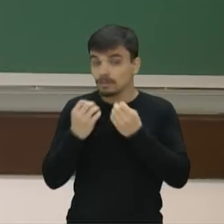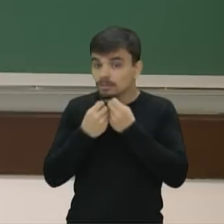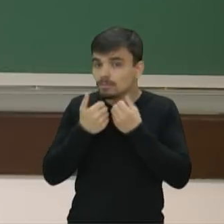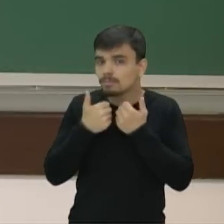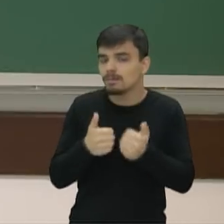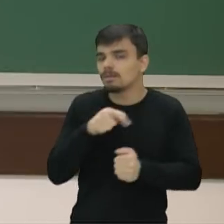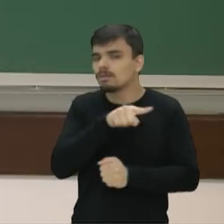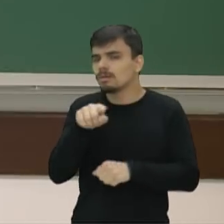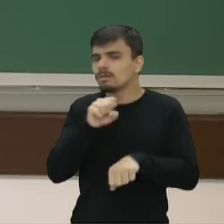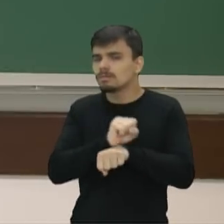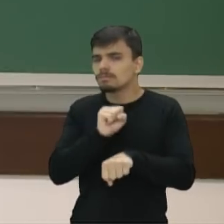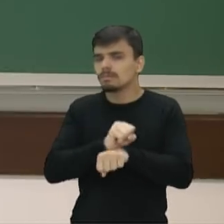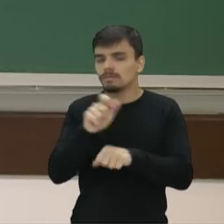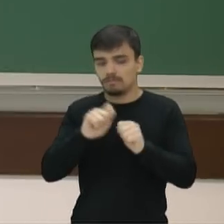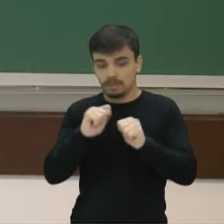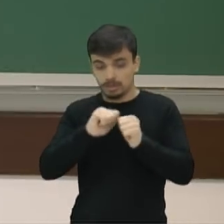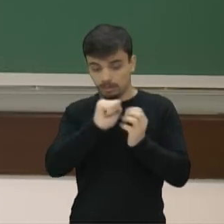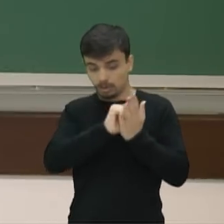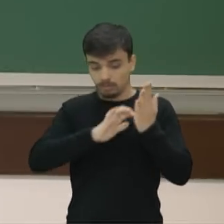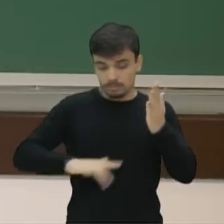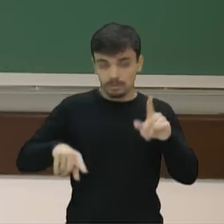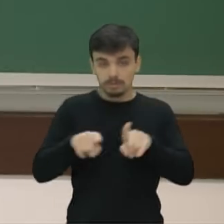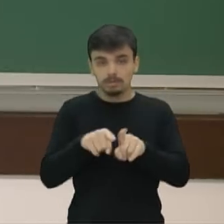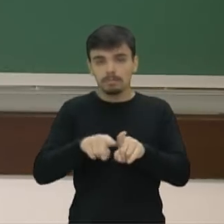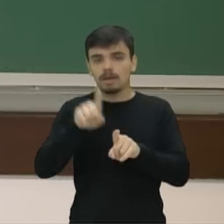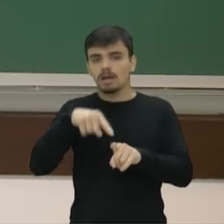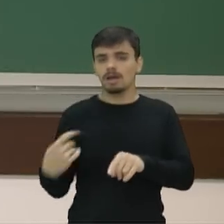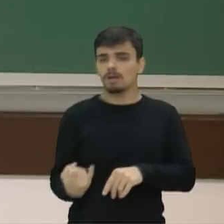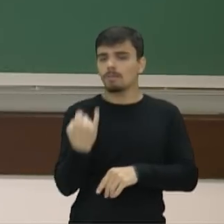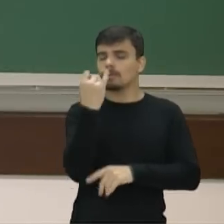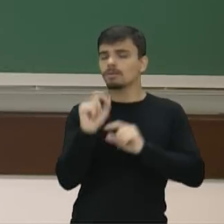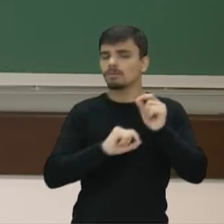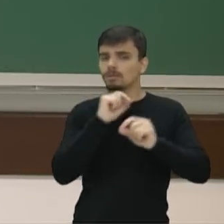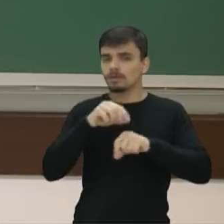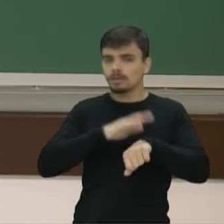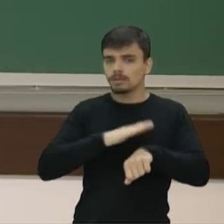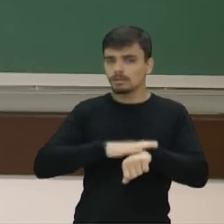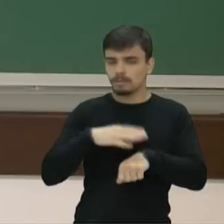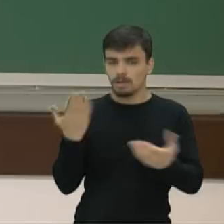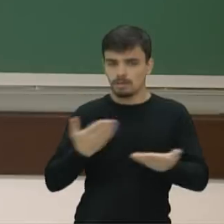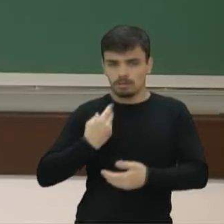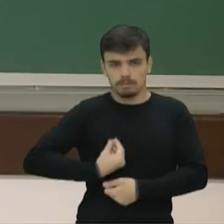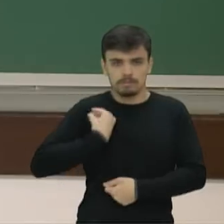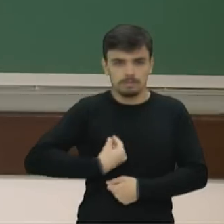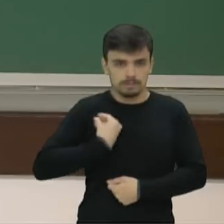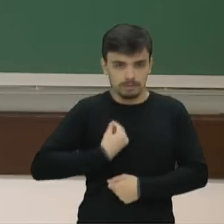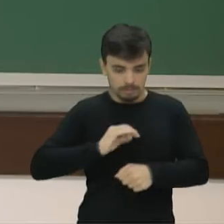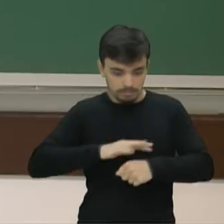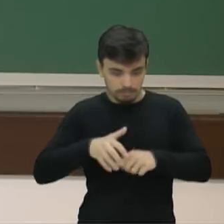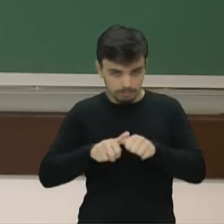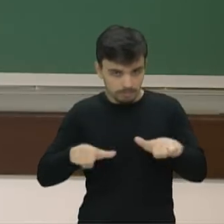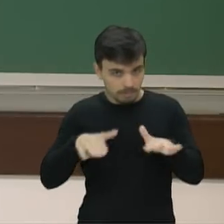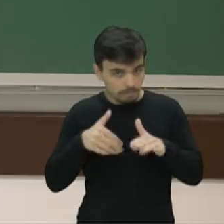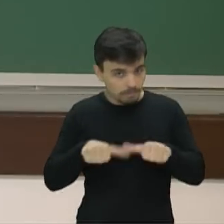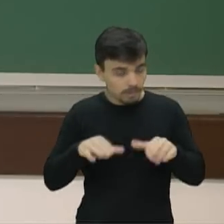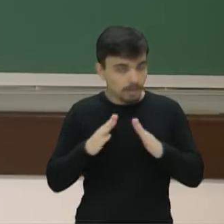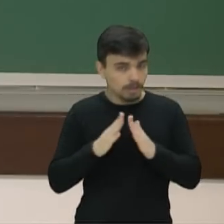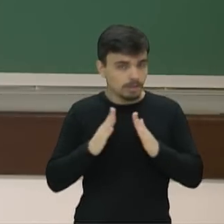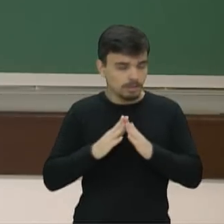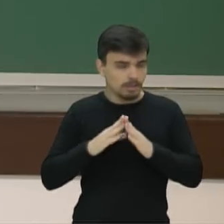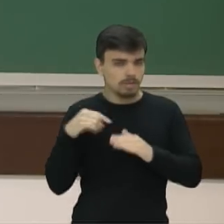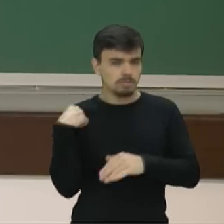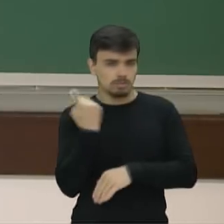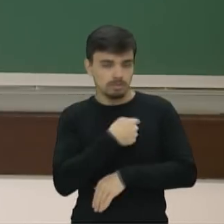Muito bem, espero que você tenha realizado essa atividade proposta e isso é fundamental nesse período que nós estamos vivendo de quarentena, aonde todos